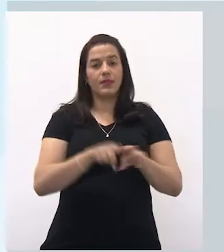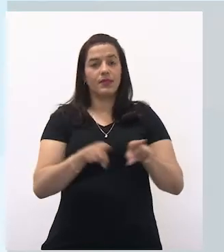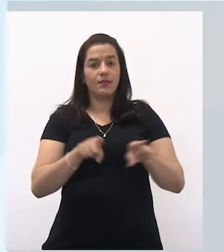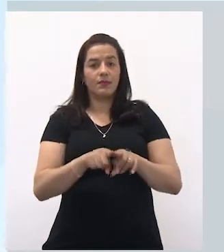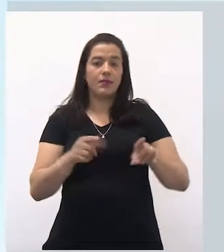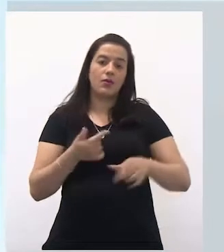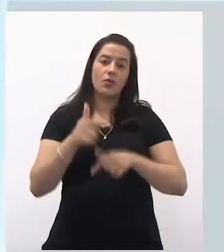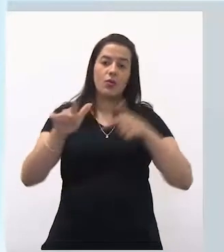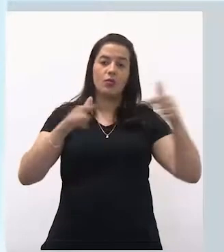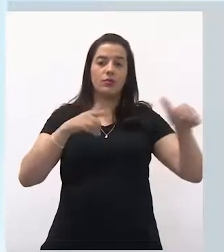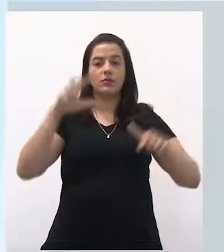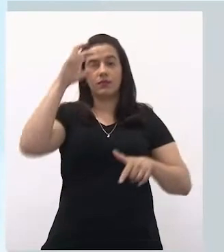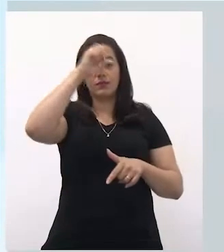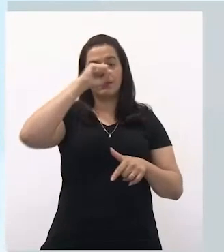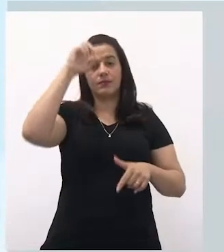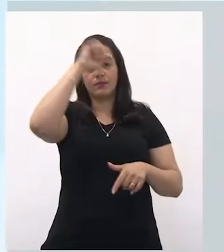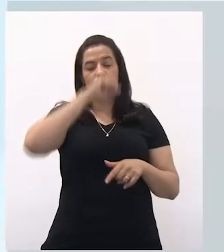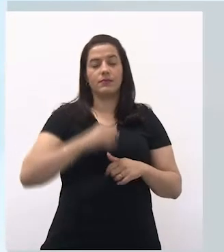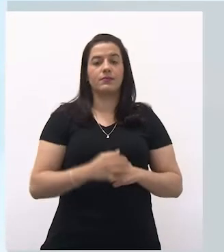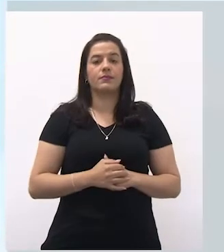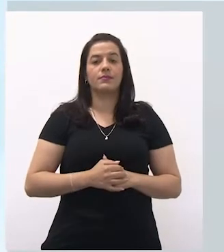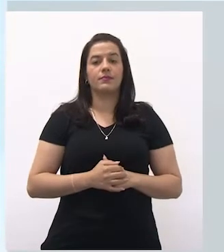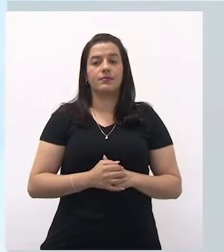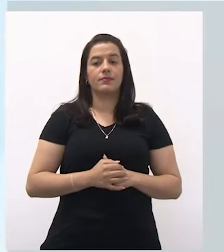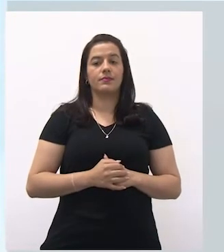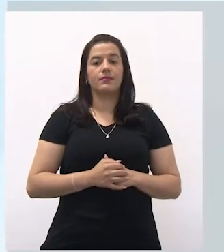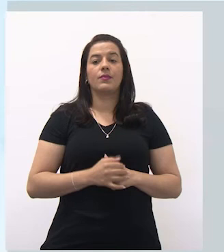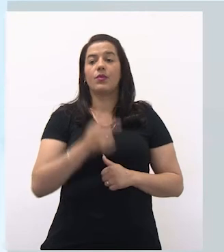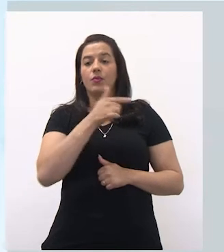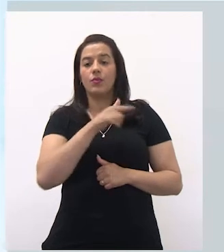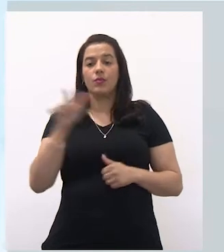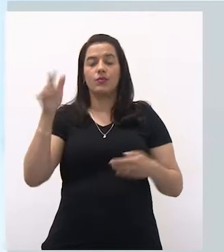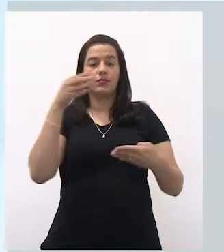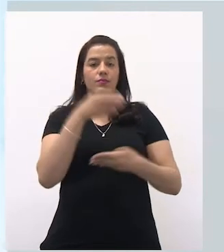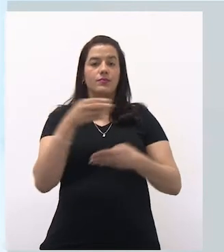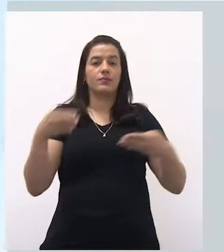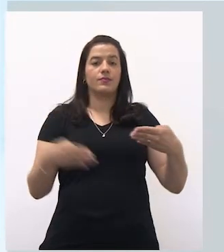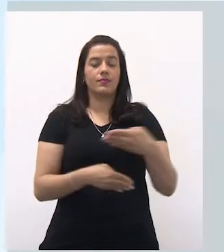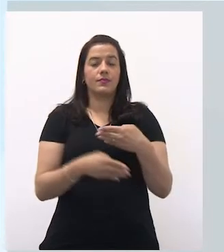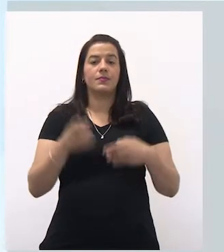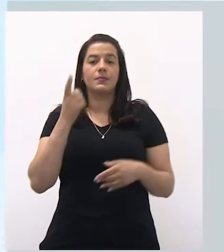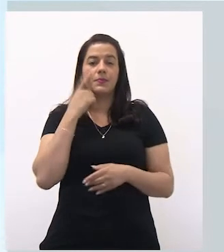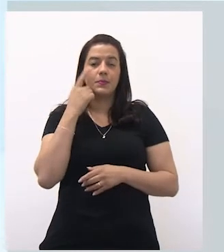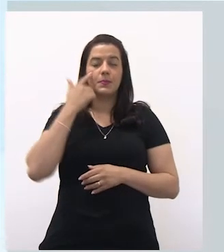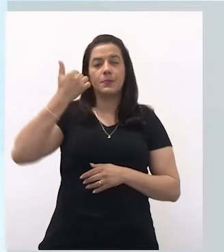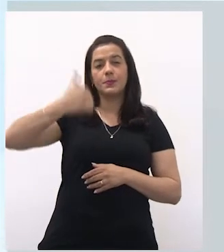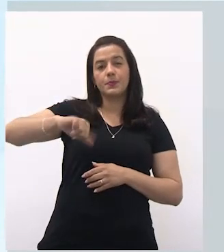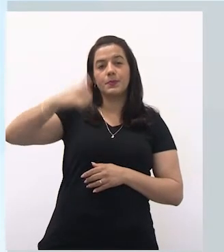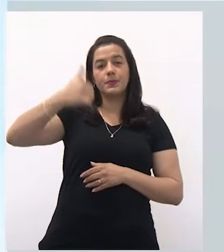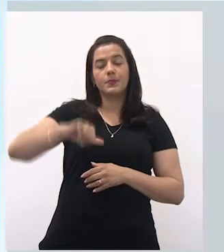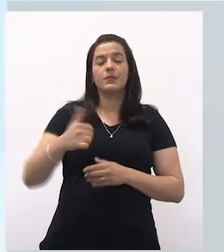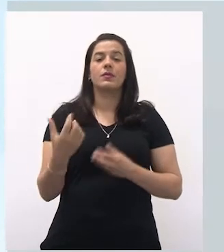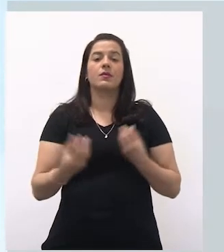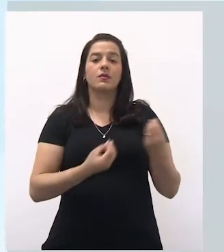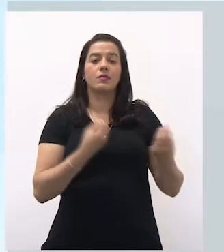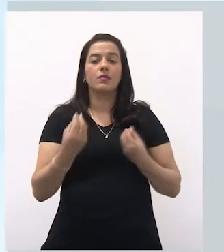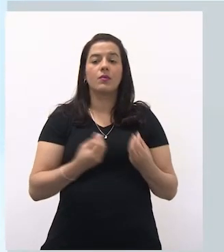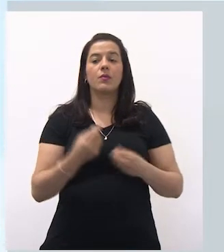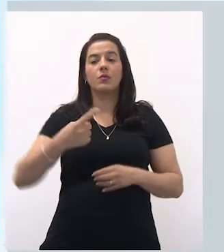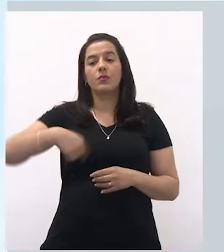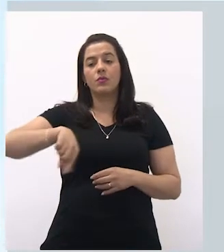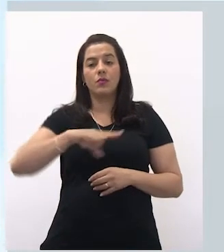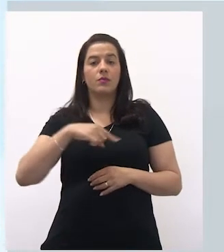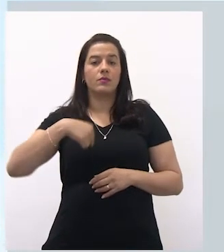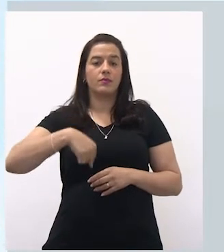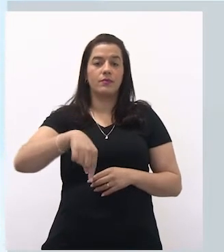outras aprendizagens. Então, no próximo slide, nós vamos verificar como que nós vamos fazer